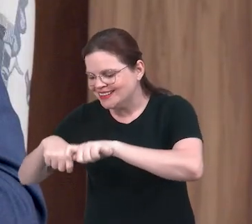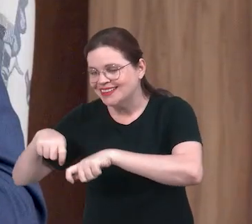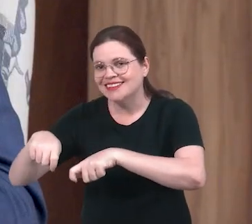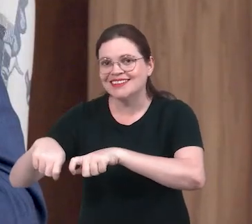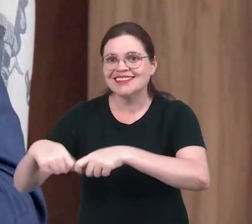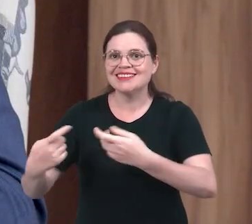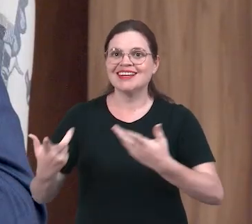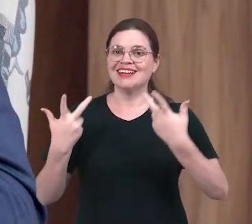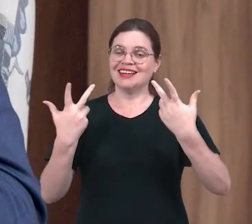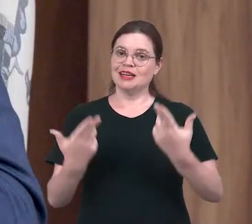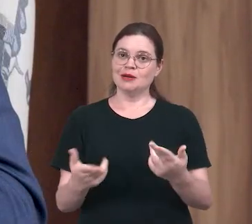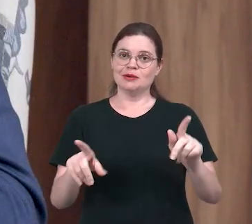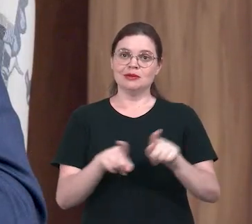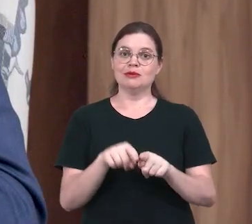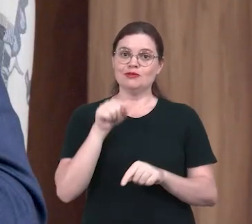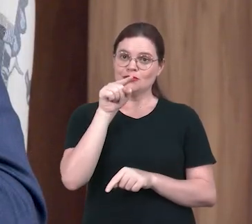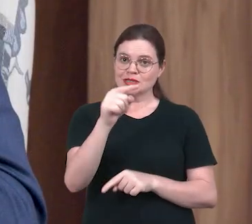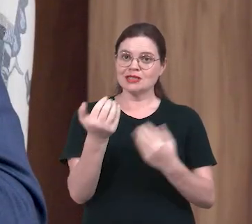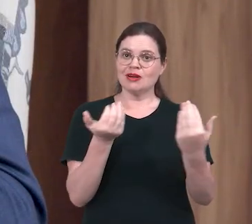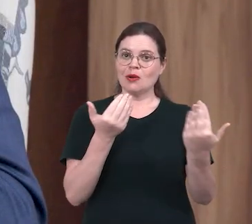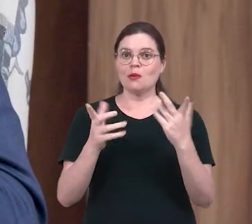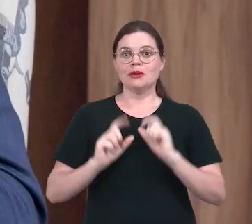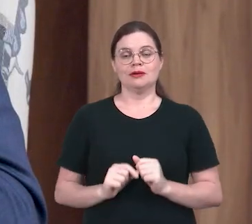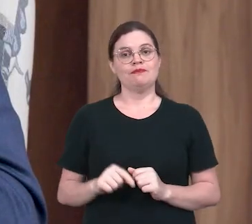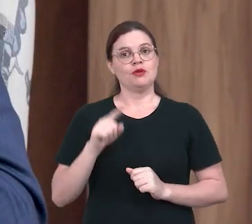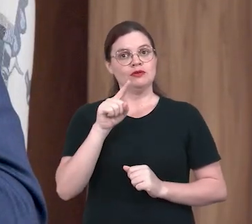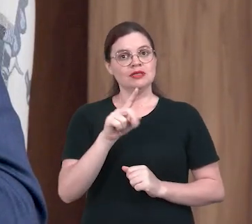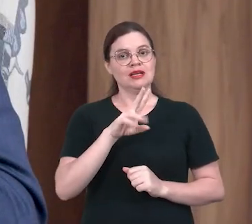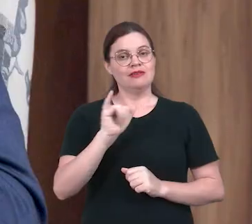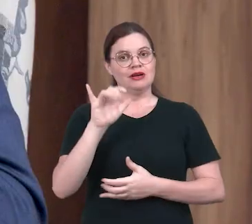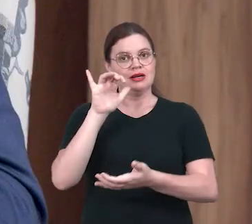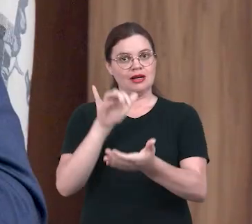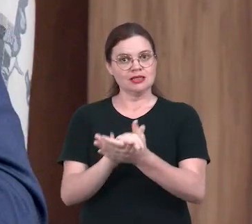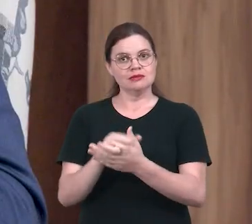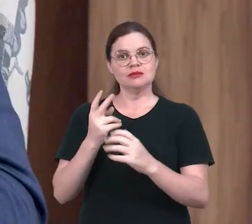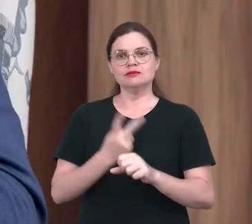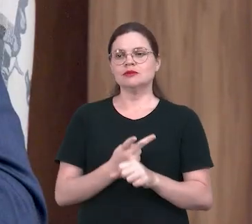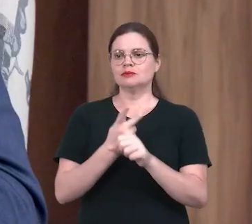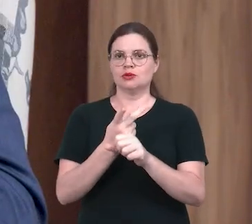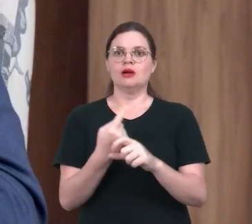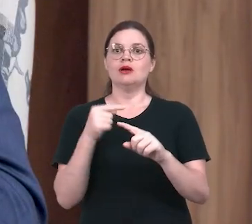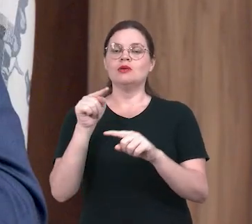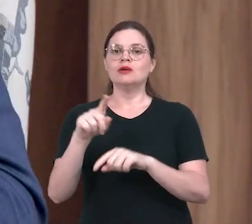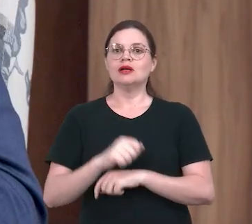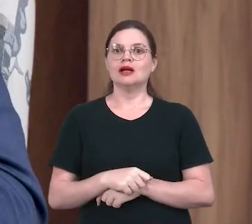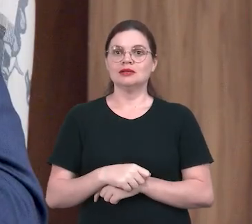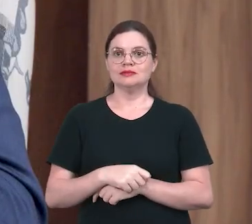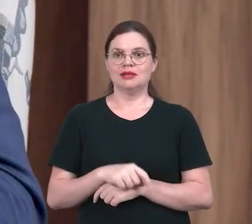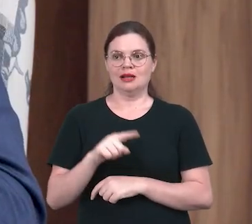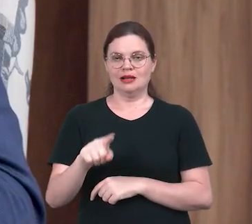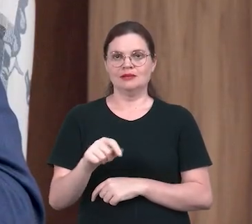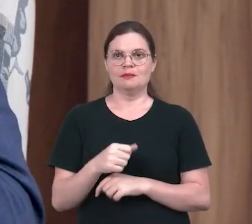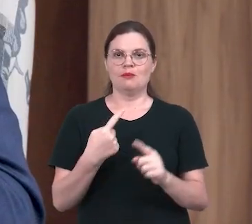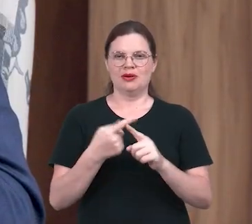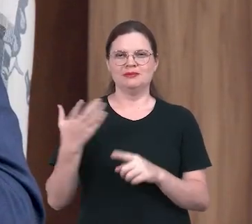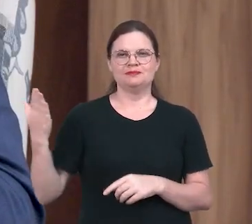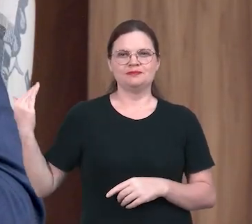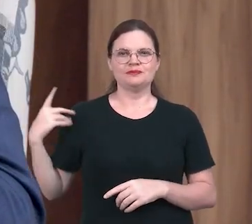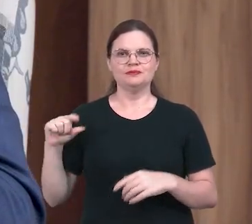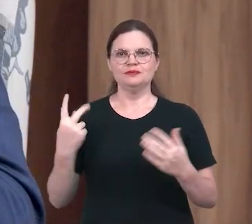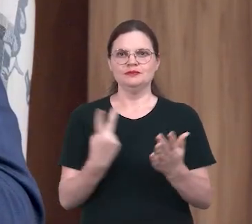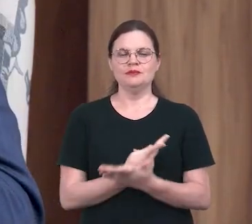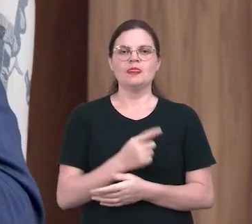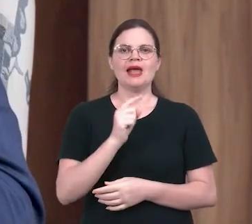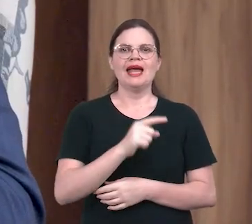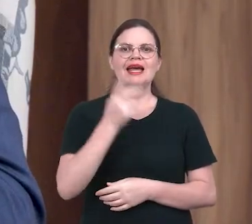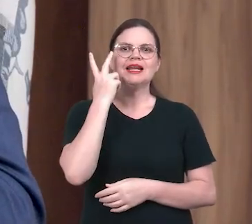um exemplo para nós, porque você vai encontrar nesse casamento um casamento perfeito, casamento de Isaac e de Rebeca. Naquele tempo que era comum o homem